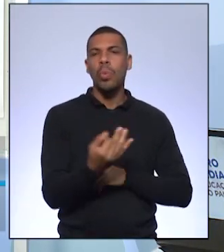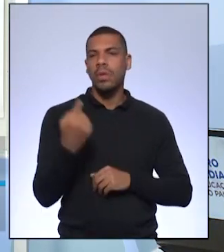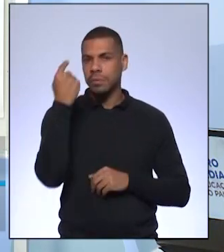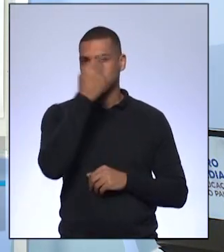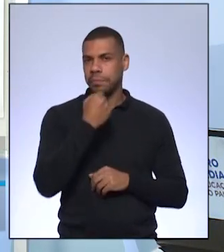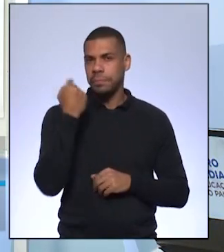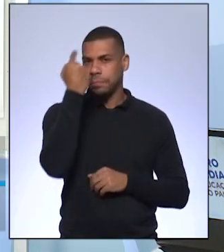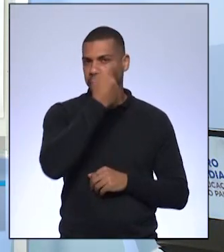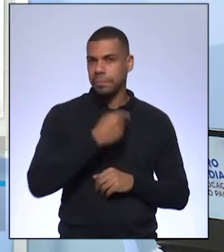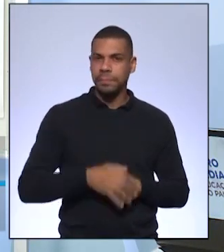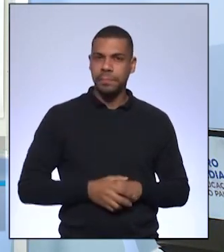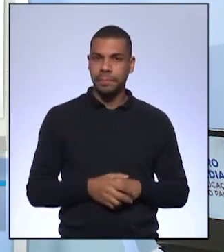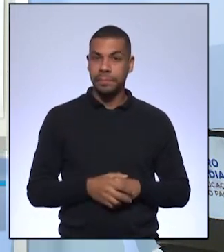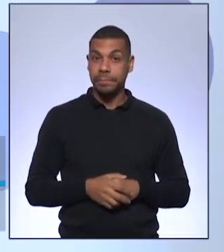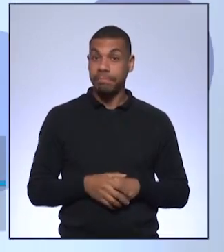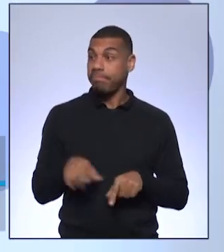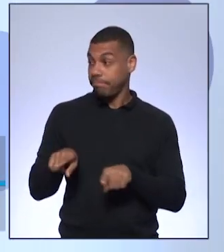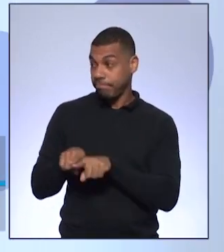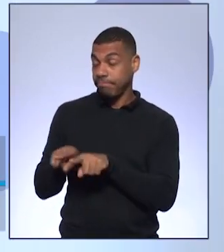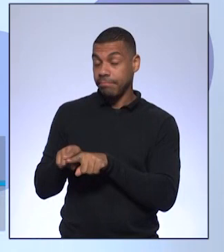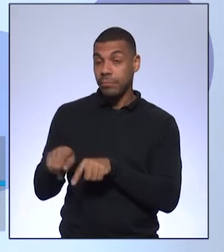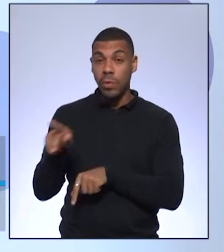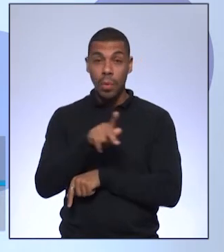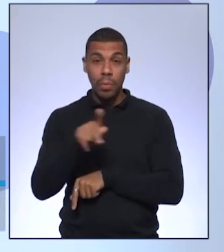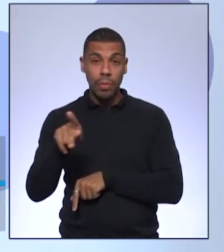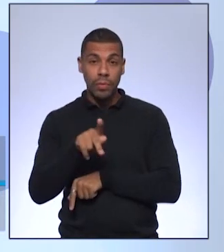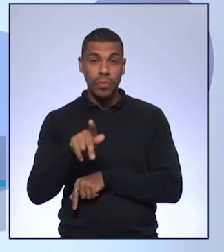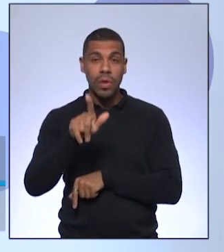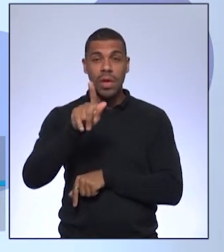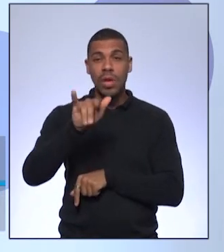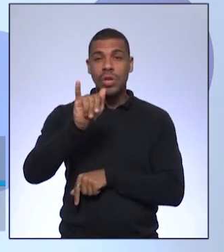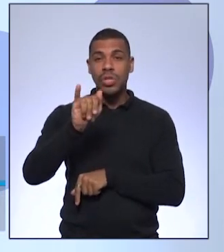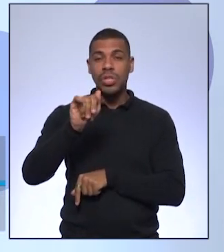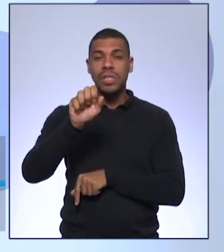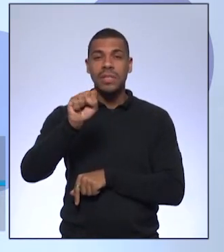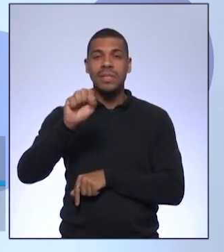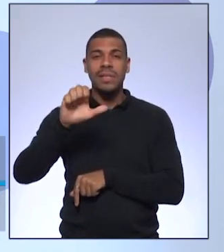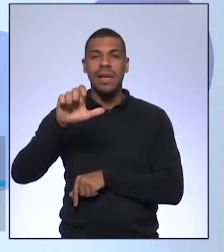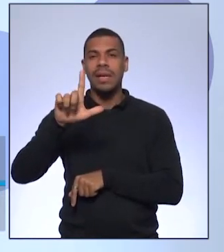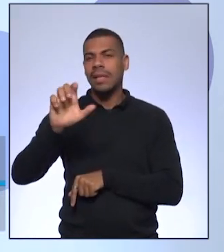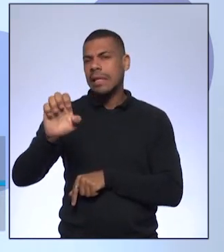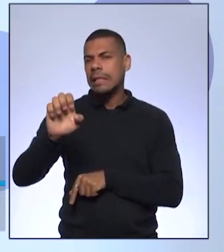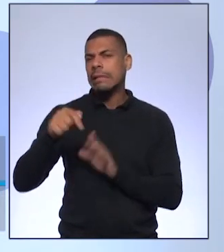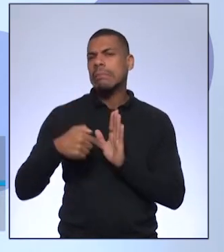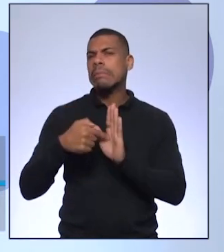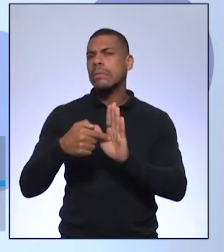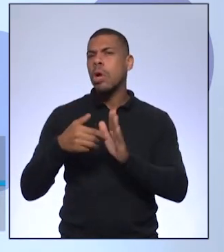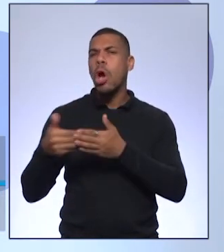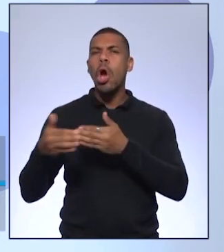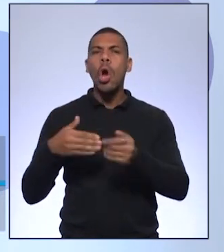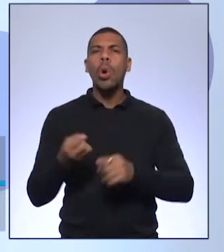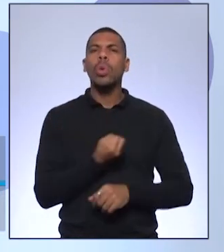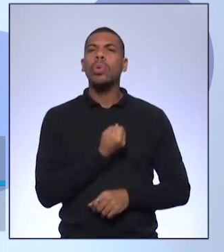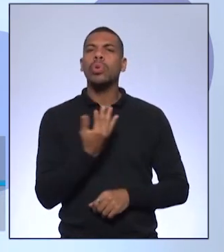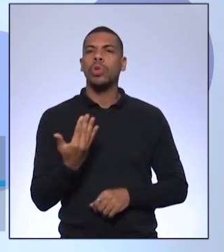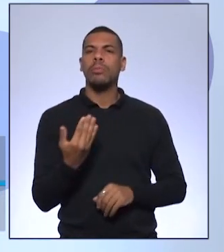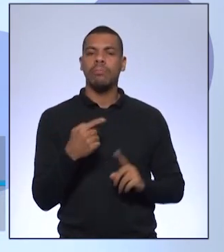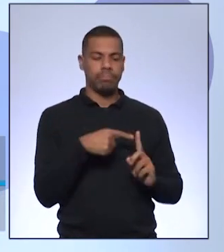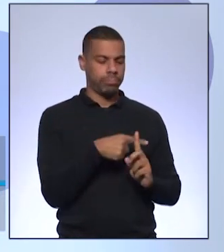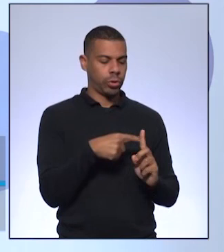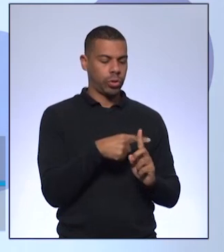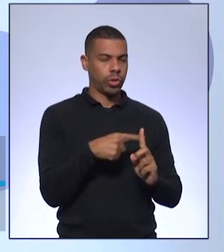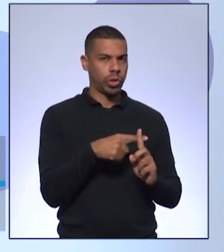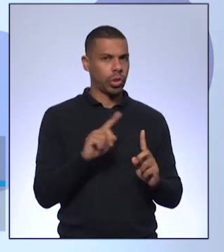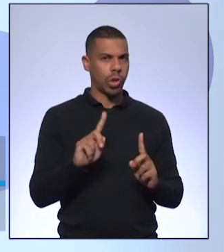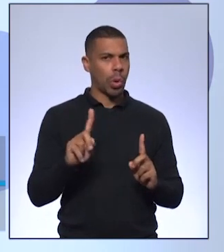horas, Jonas. Inclusive a professora Gisele Cris colocou assim, ó, para qualquer número positivo, não